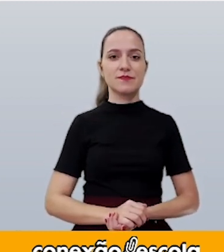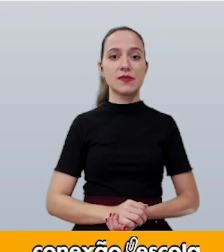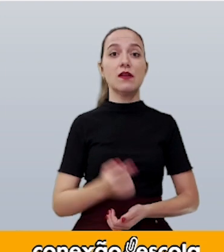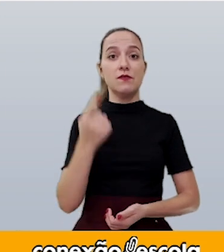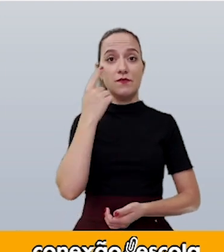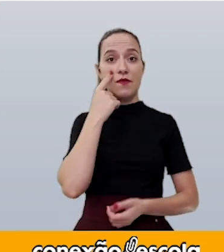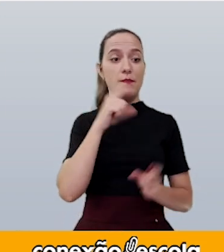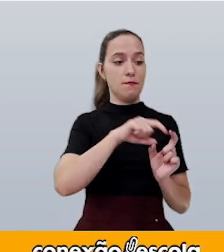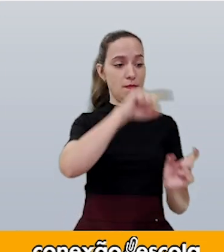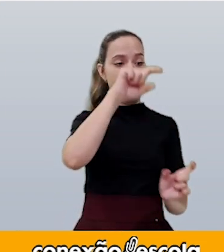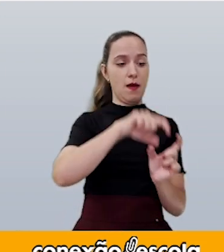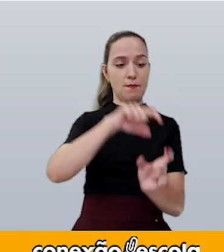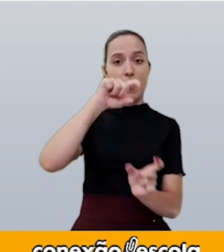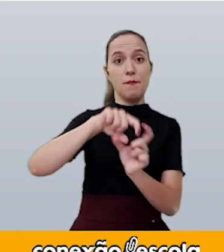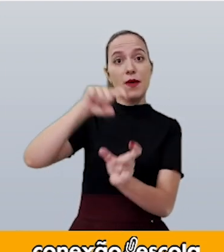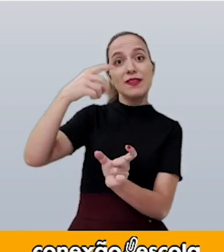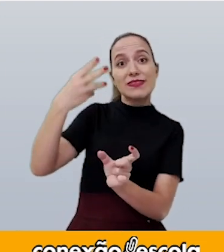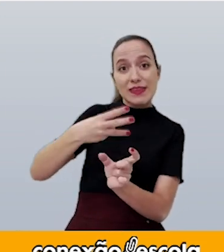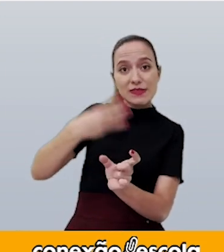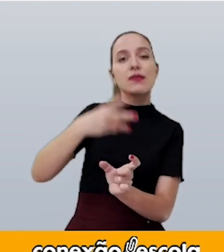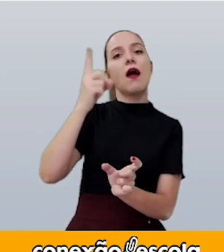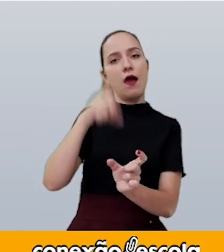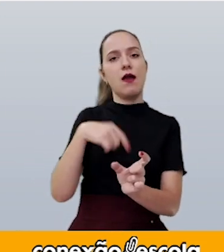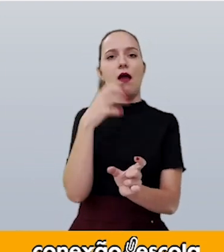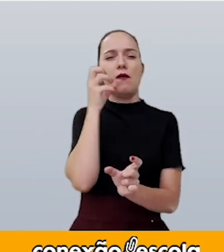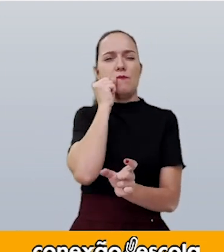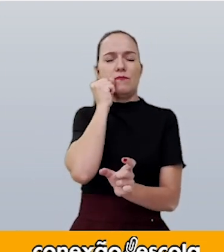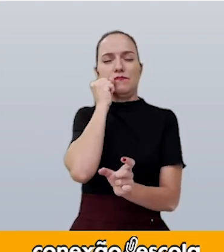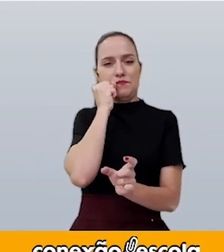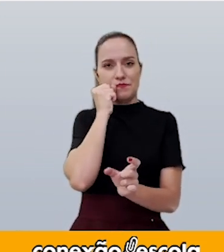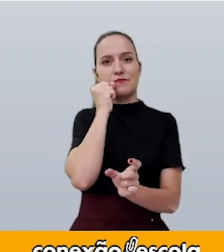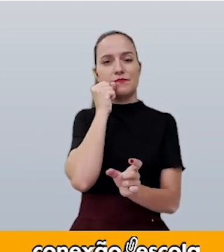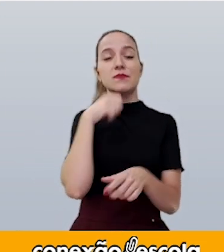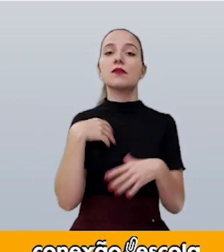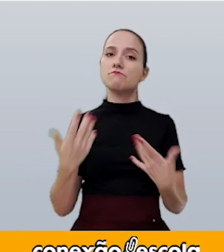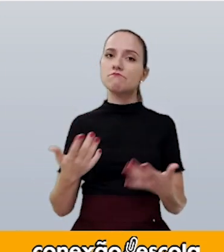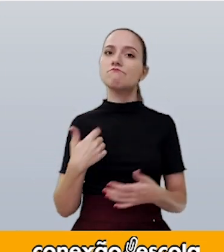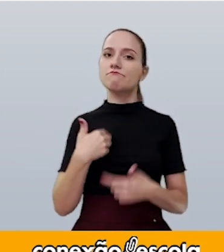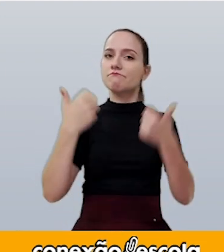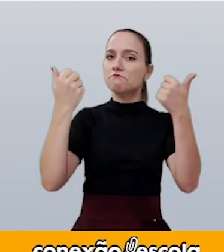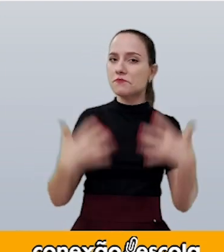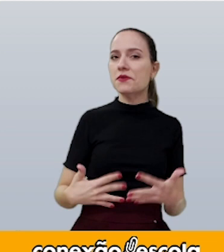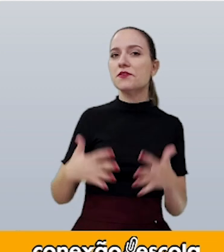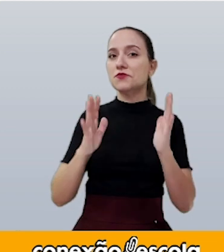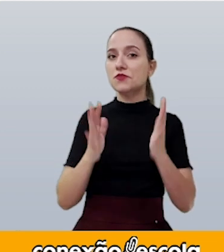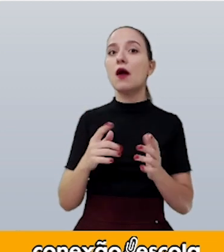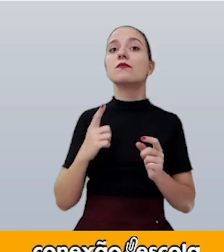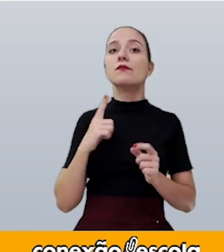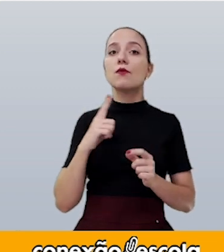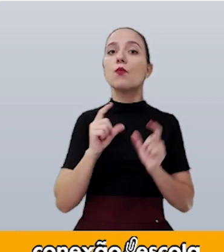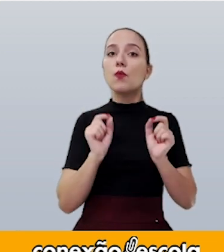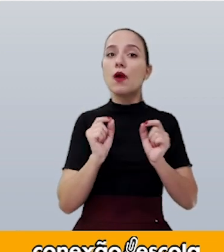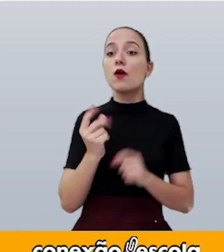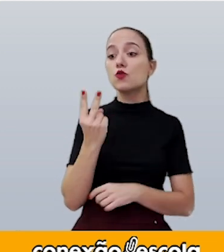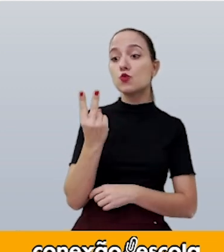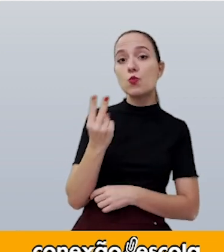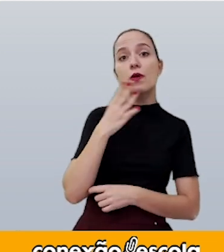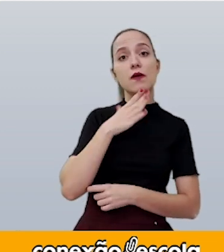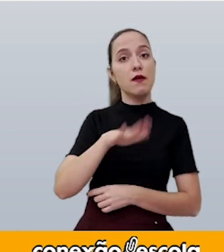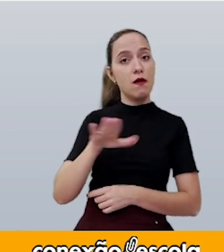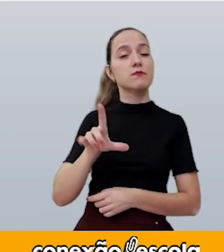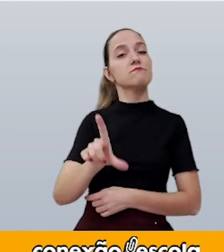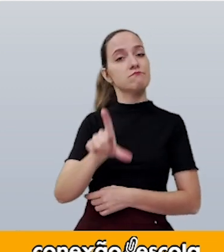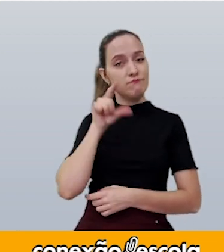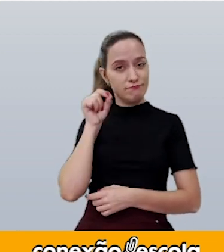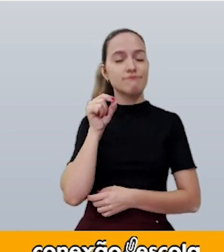do gráfico corresponde ao sabor limão. Portanto, como já disse, 2 crianças escolheram